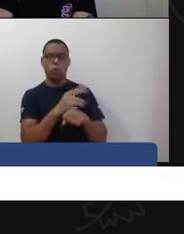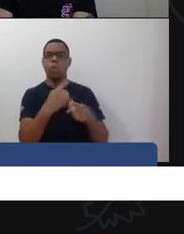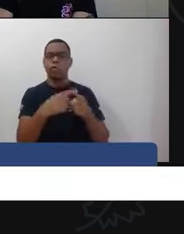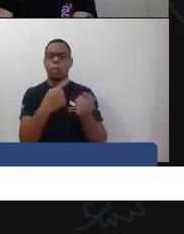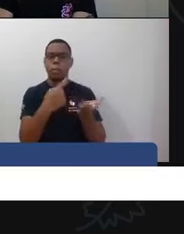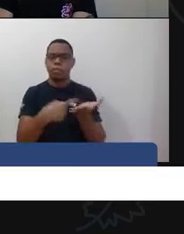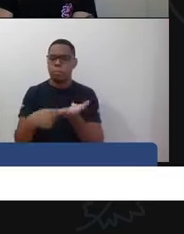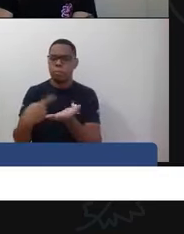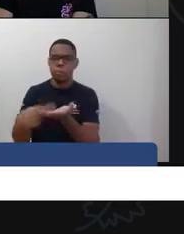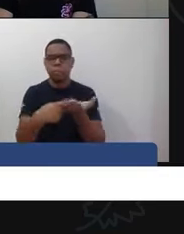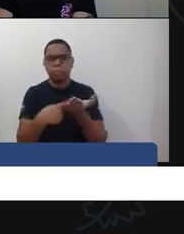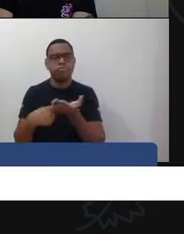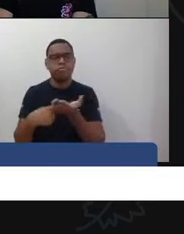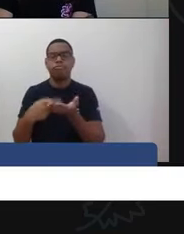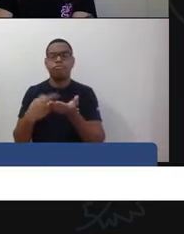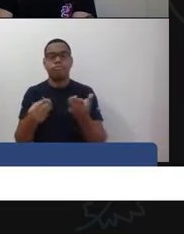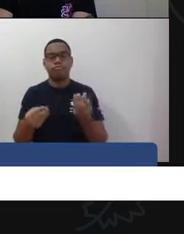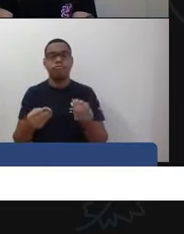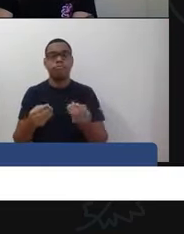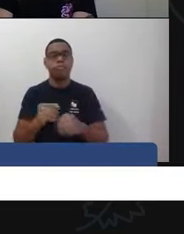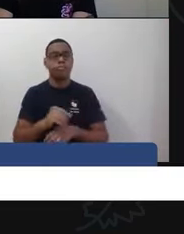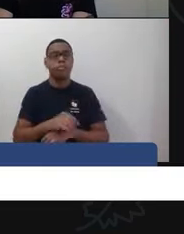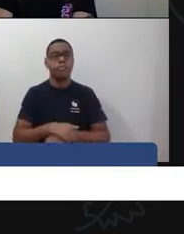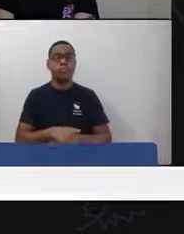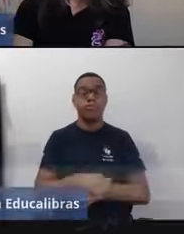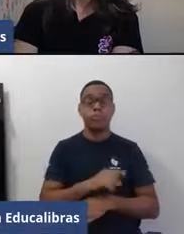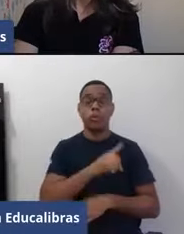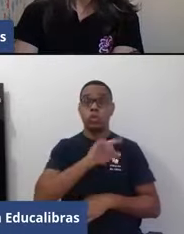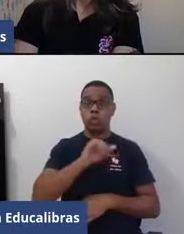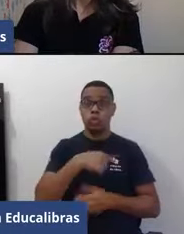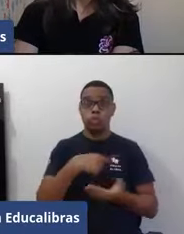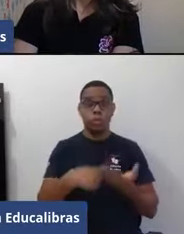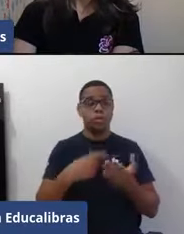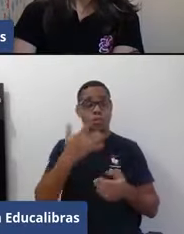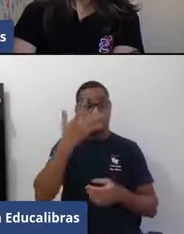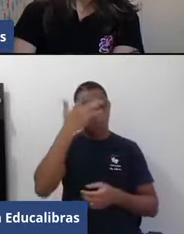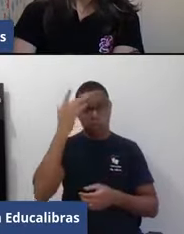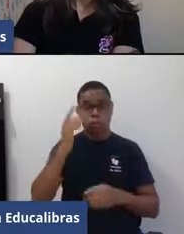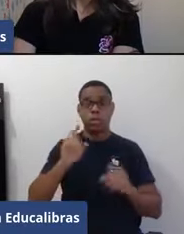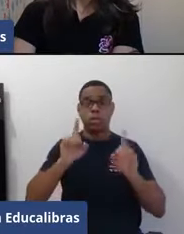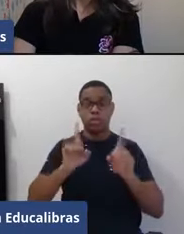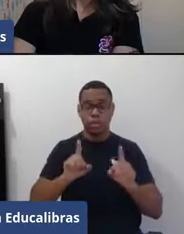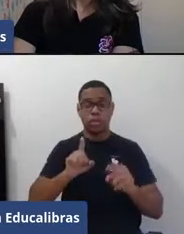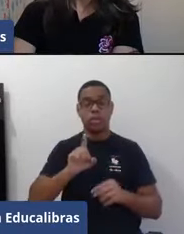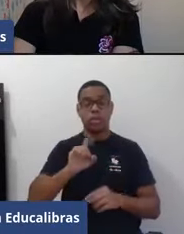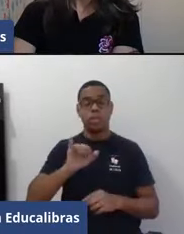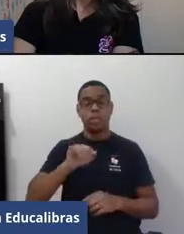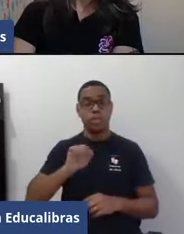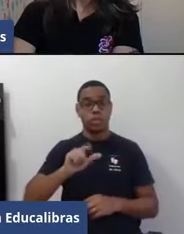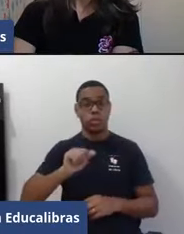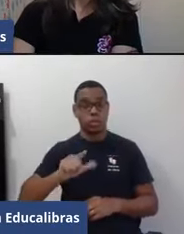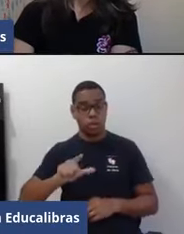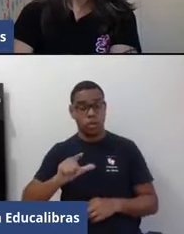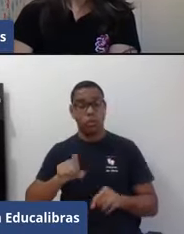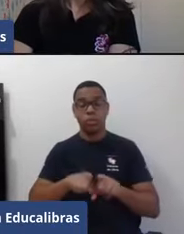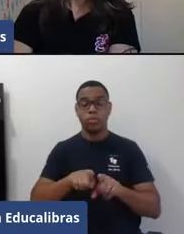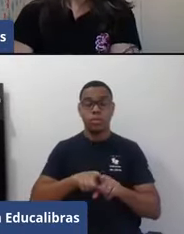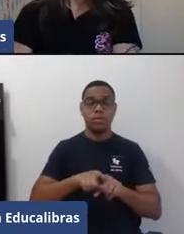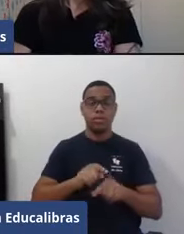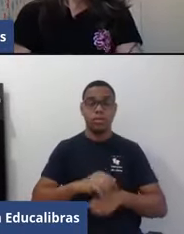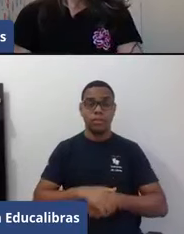aí durante o dia para pessoas com deficiência intelectual e pessoas com